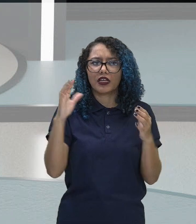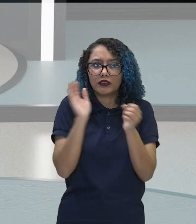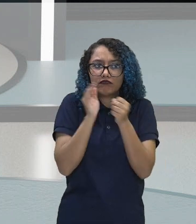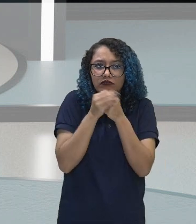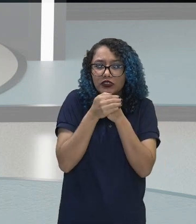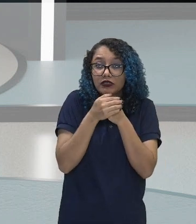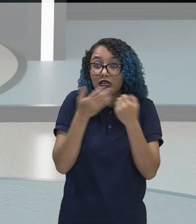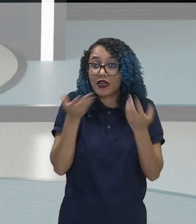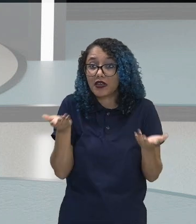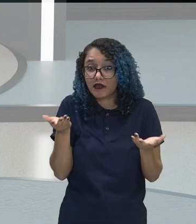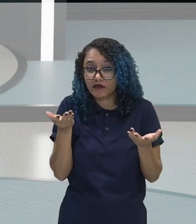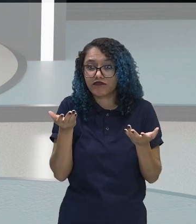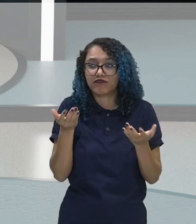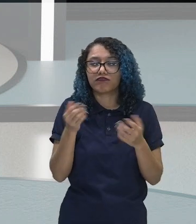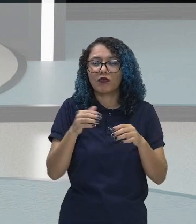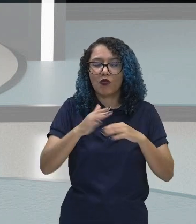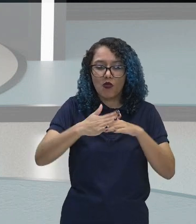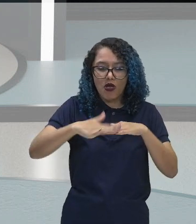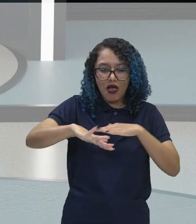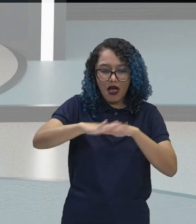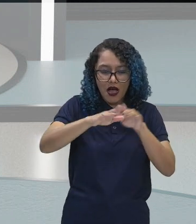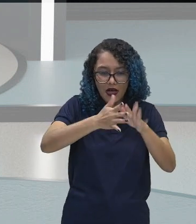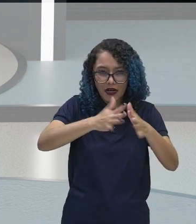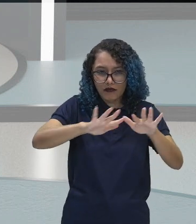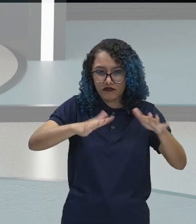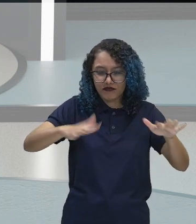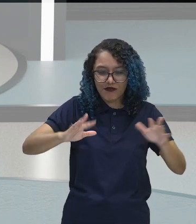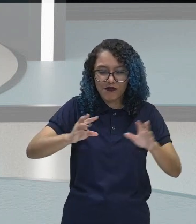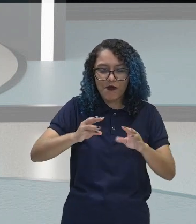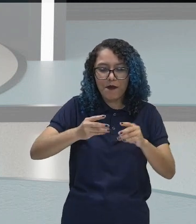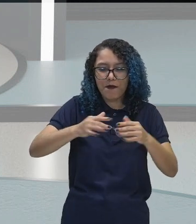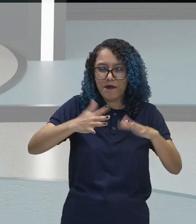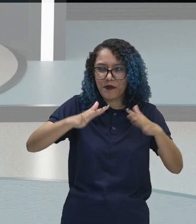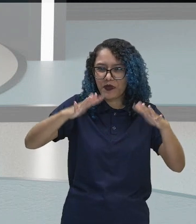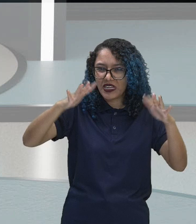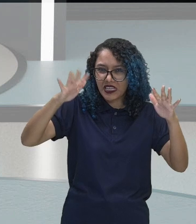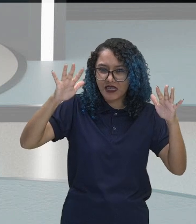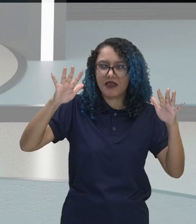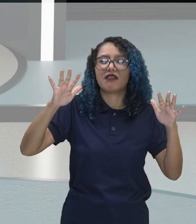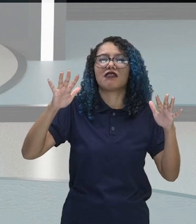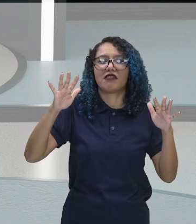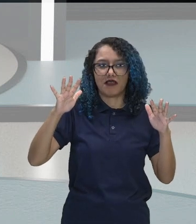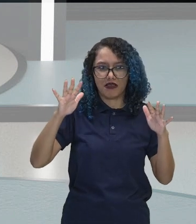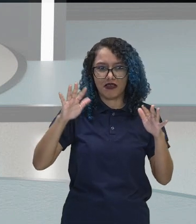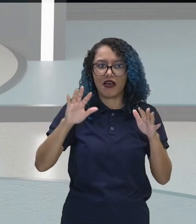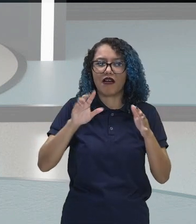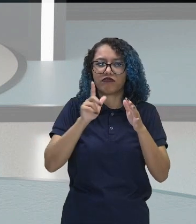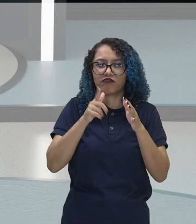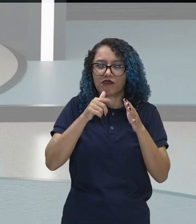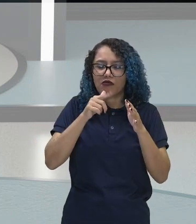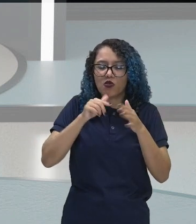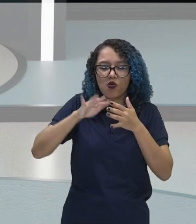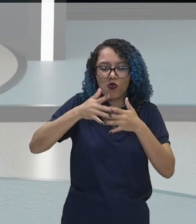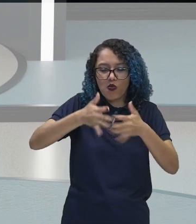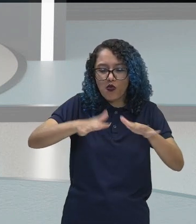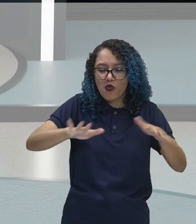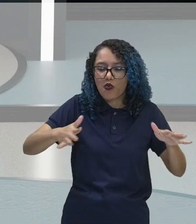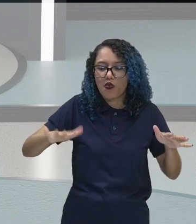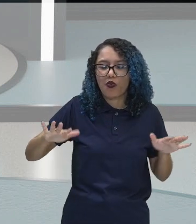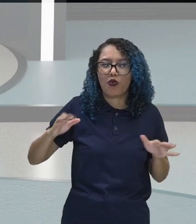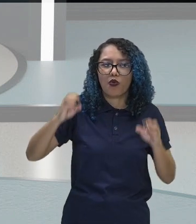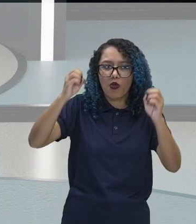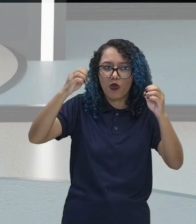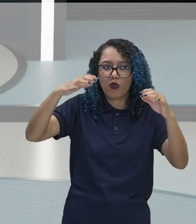mistério? Prateando horizontes, brilham os rios, fontes. Numa cascata de luz,